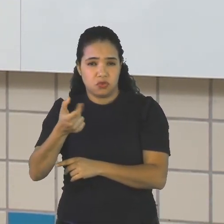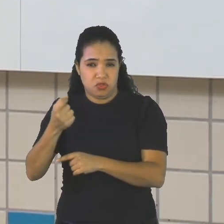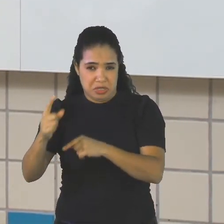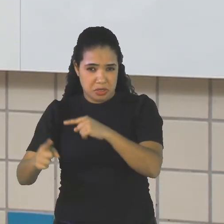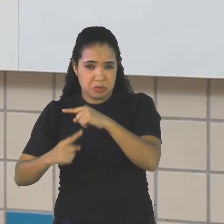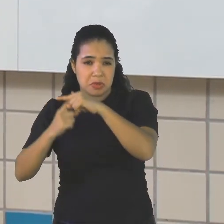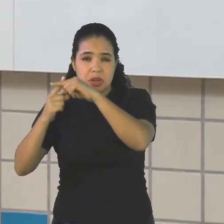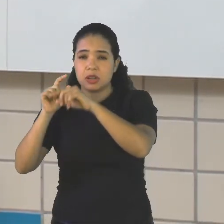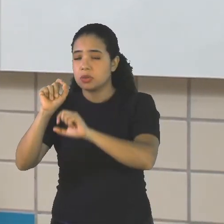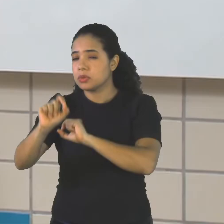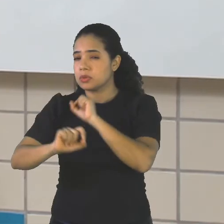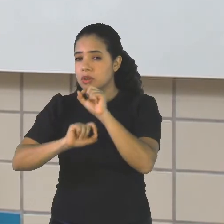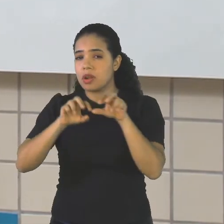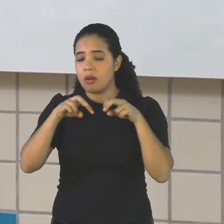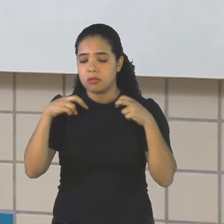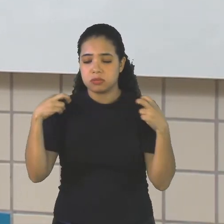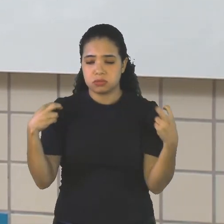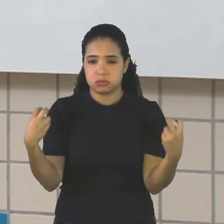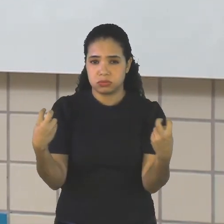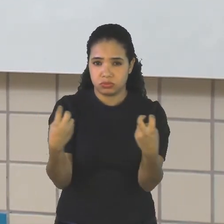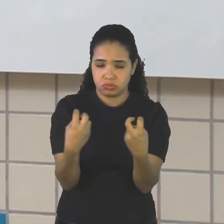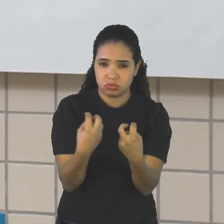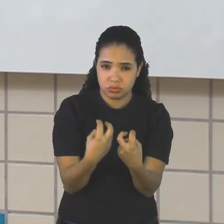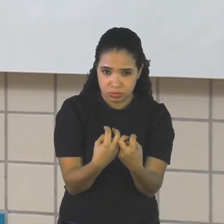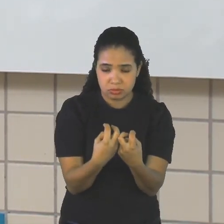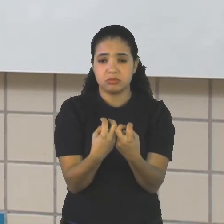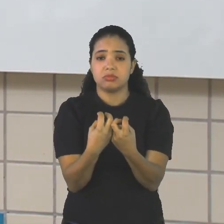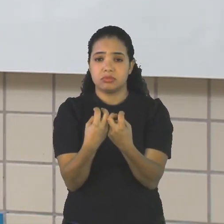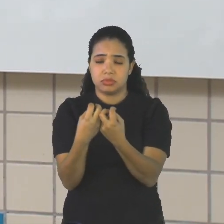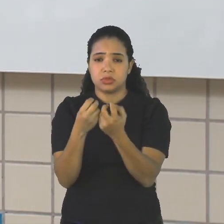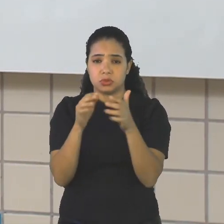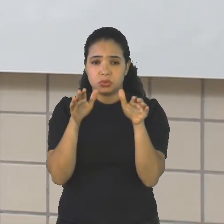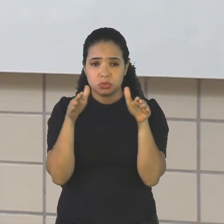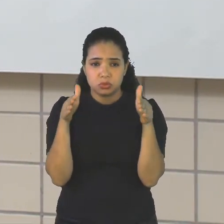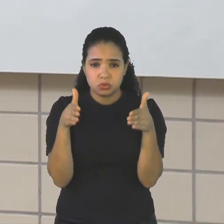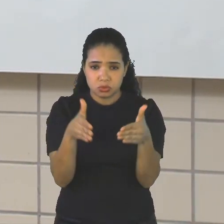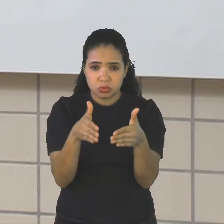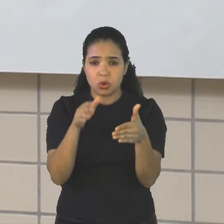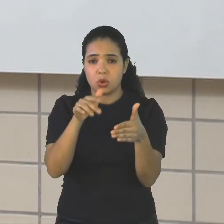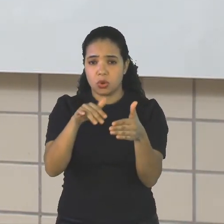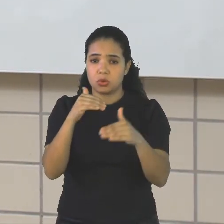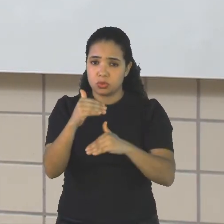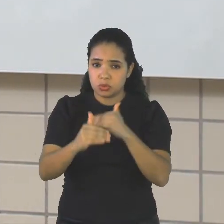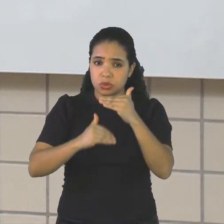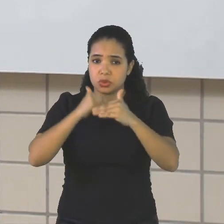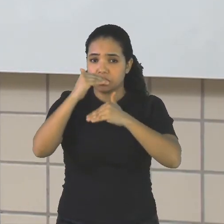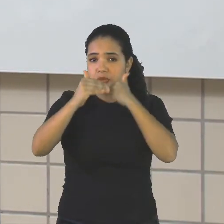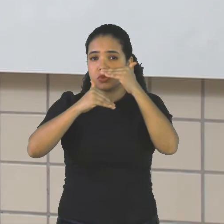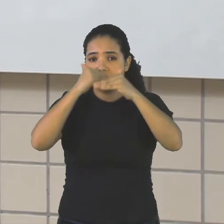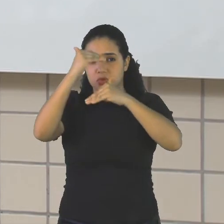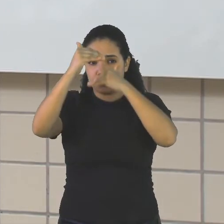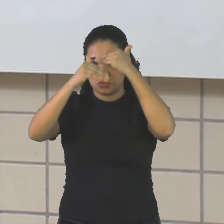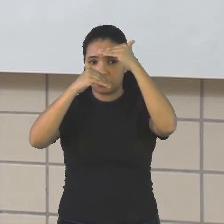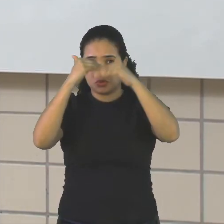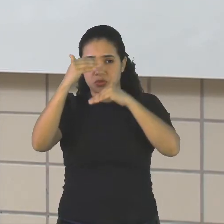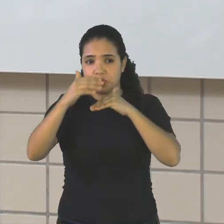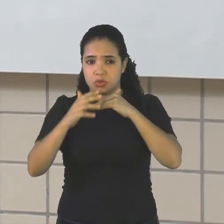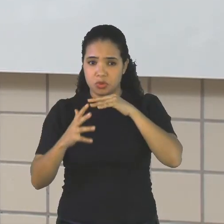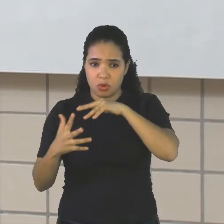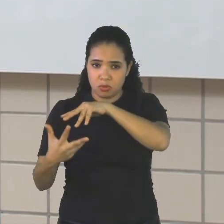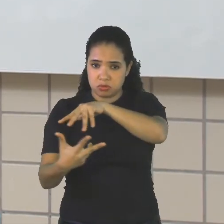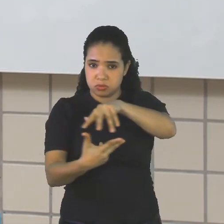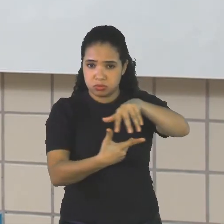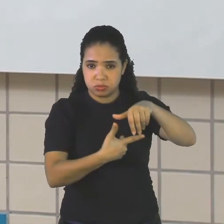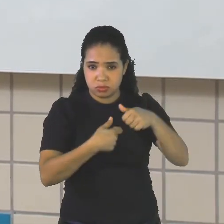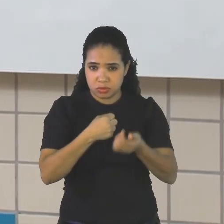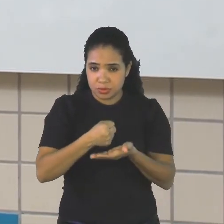essa conferência aí, trabalhada, pautada no desenvolvimento sustentável nosso, certo? E hoje